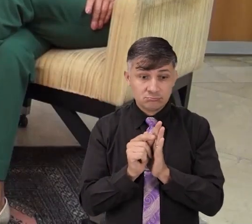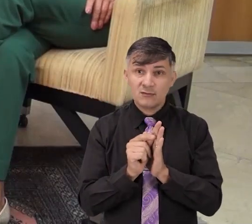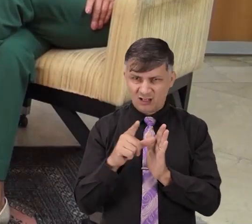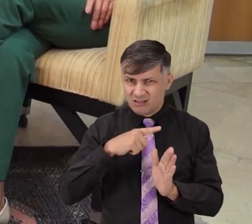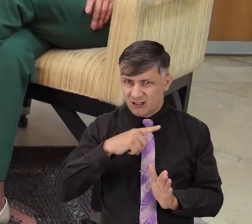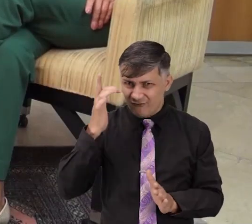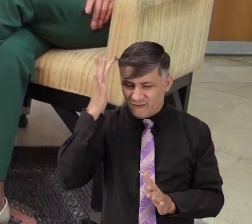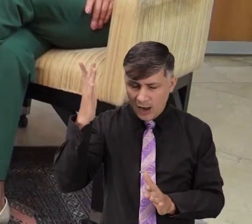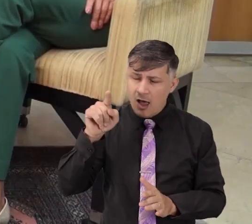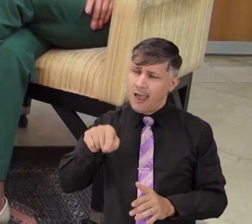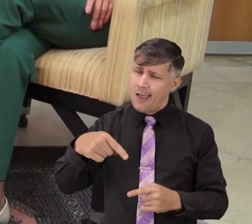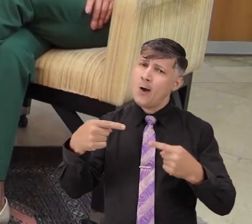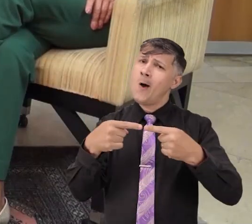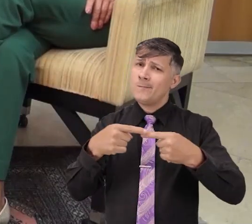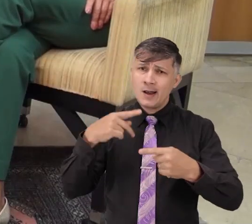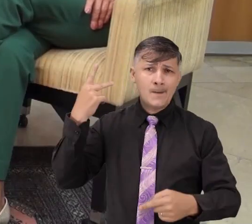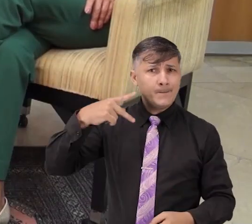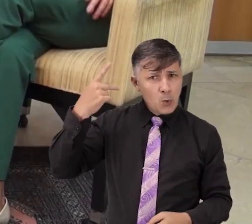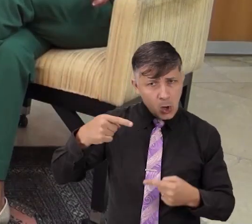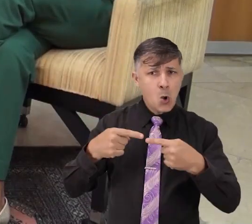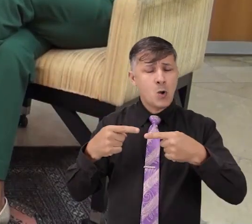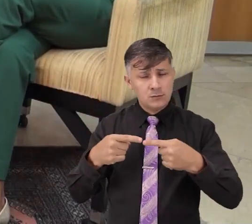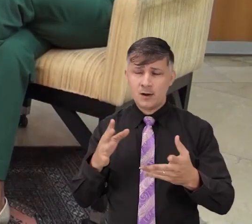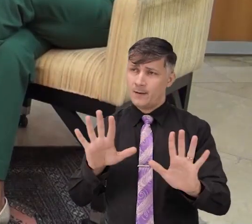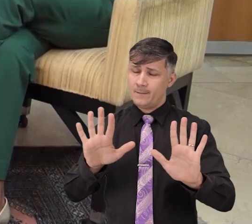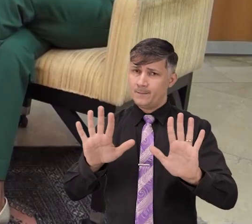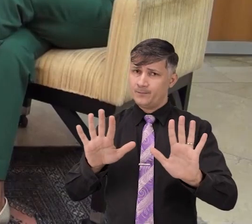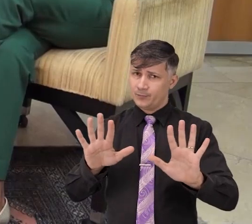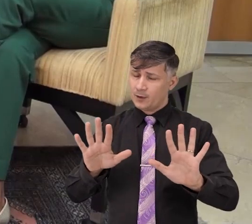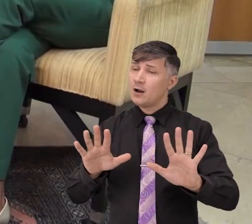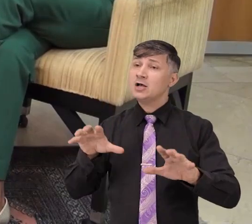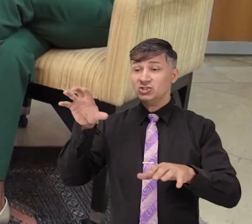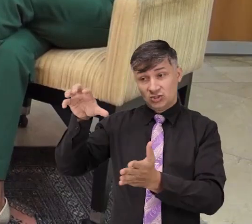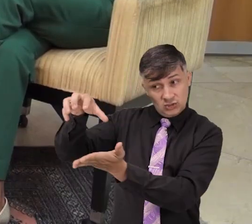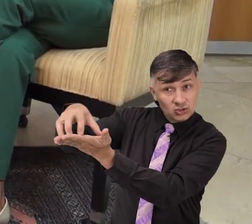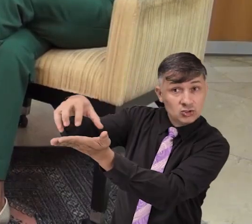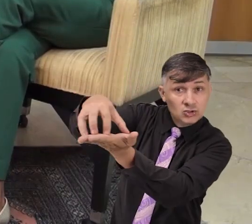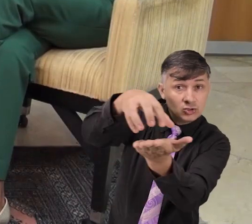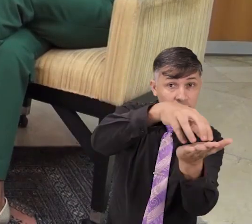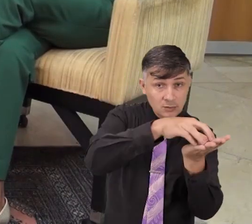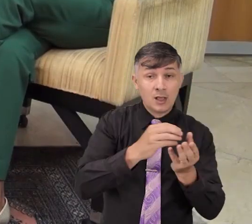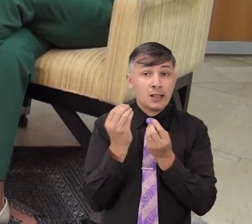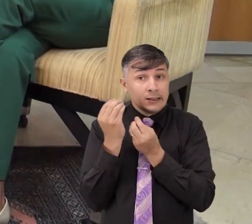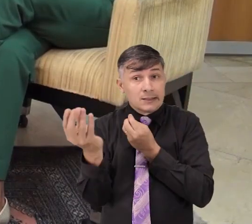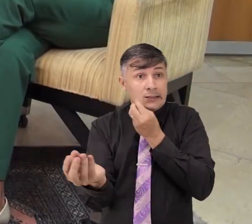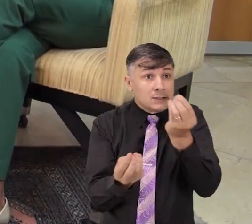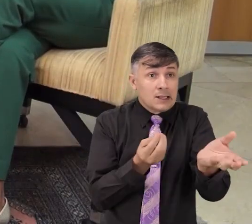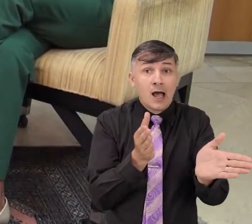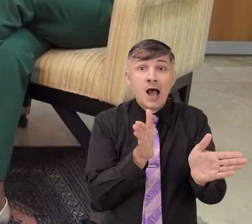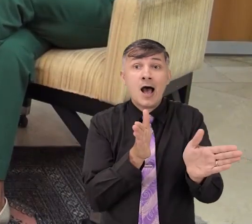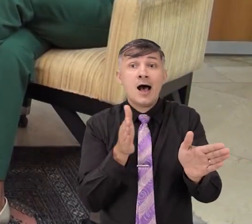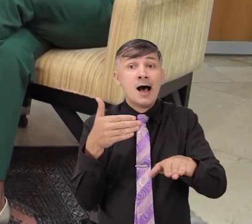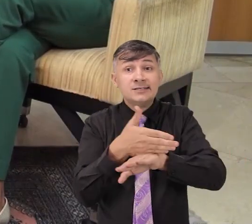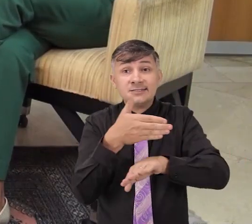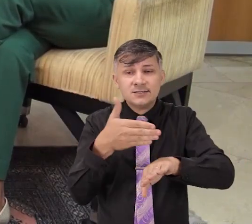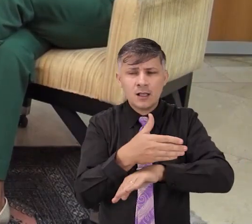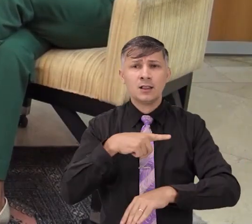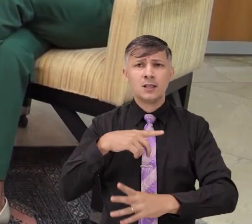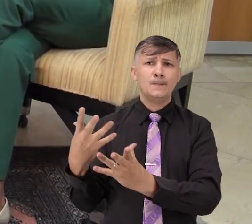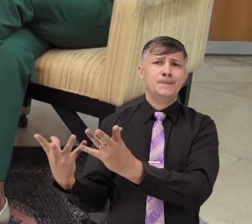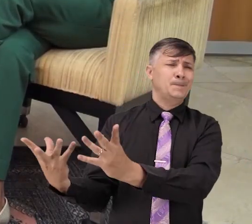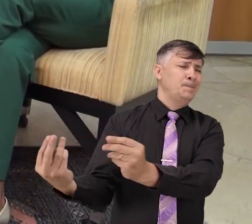da seccional é dar acesso. Mas só que você tem muitos advogados. Eu acho que nunca será